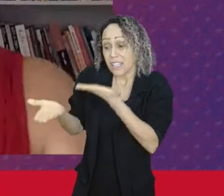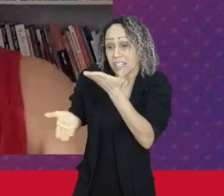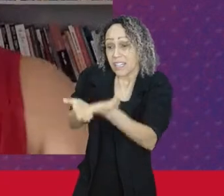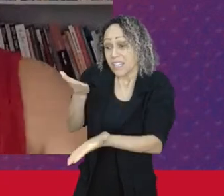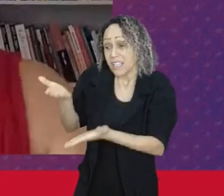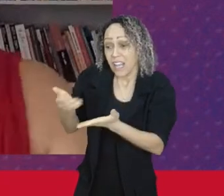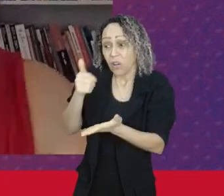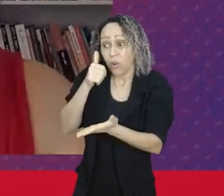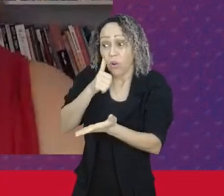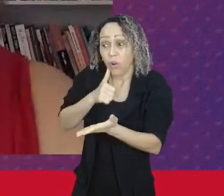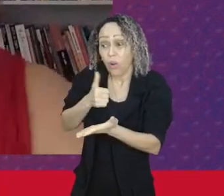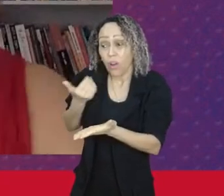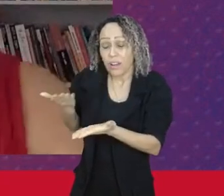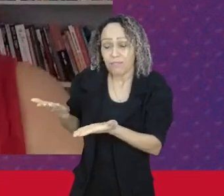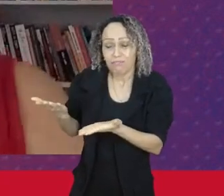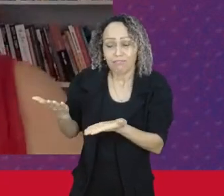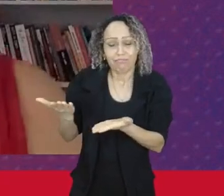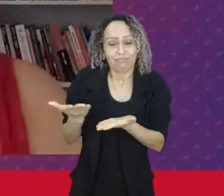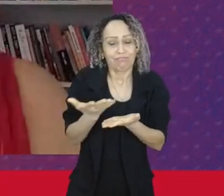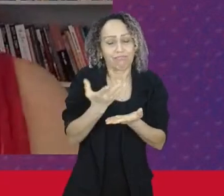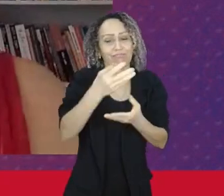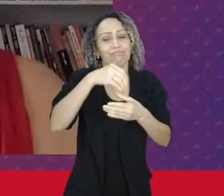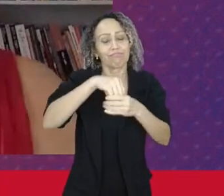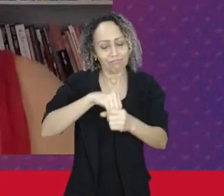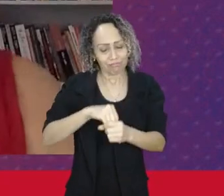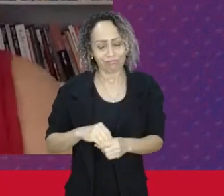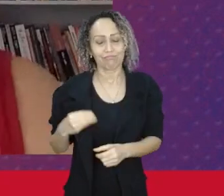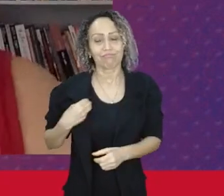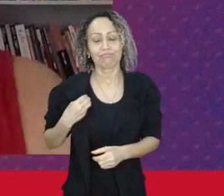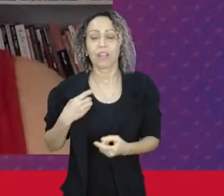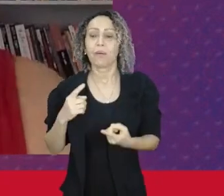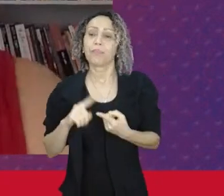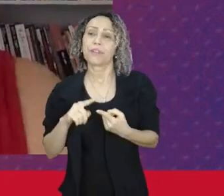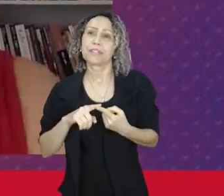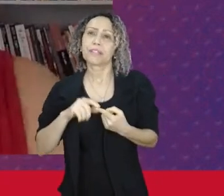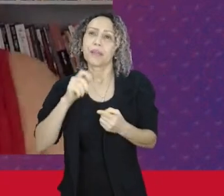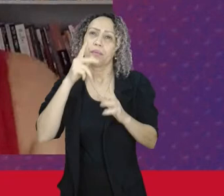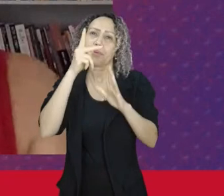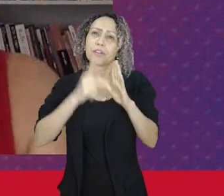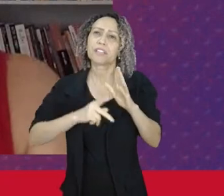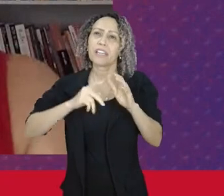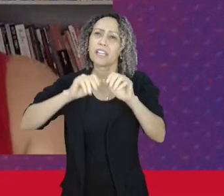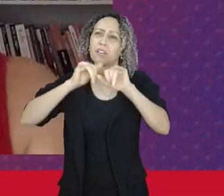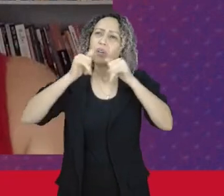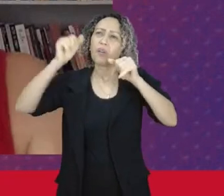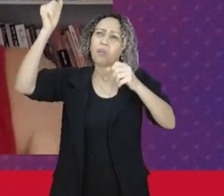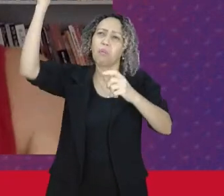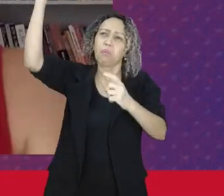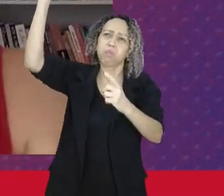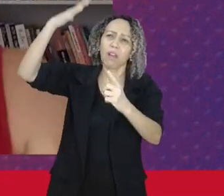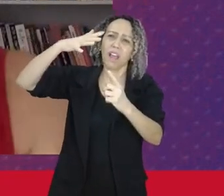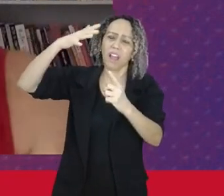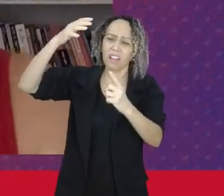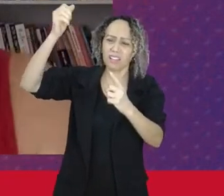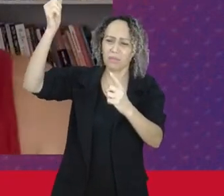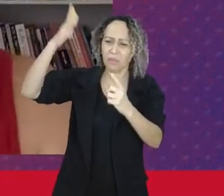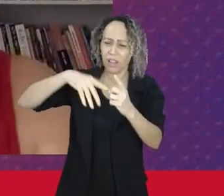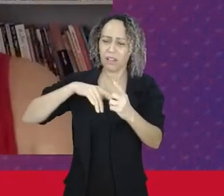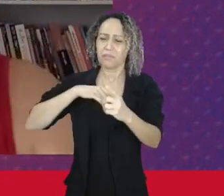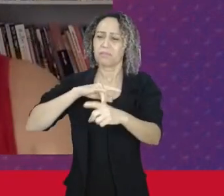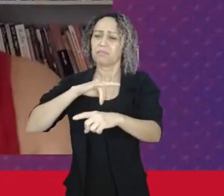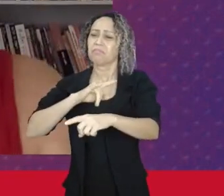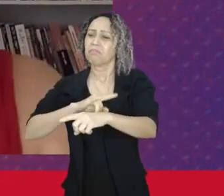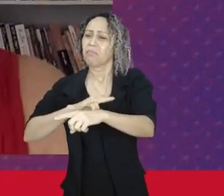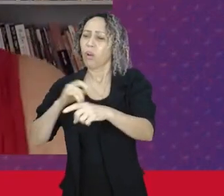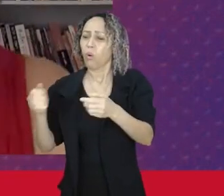mulheres. Um novo projeto de iluminação pública, pensar ruas mais amplas e iluminadas, banheiros públicos